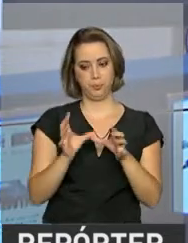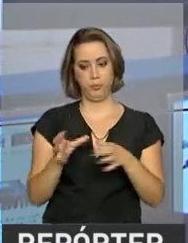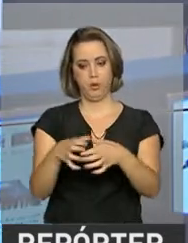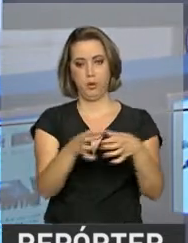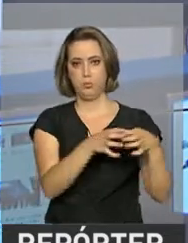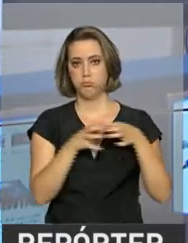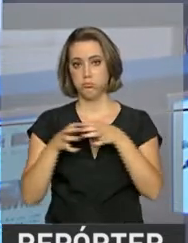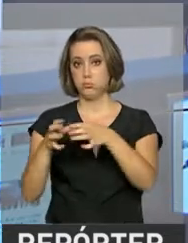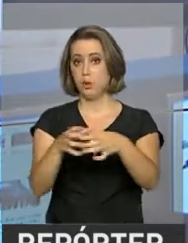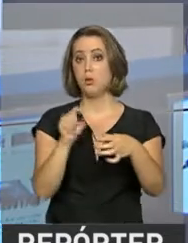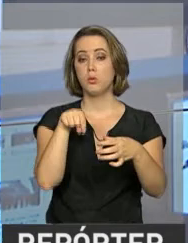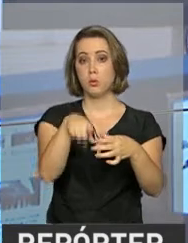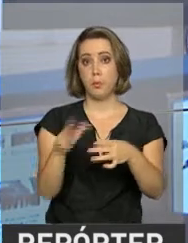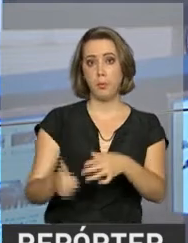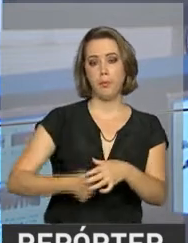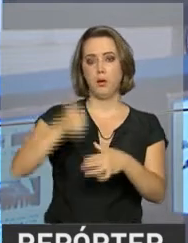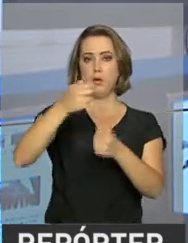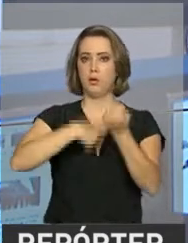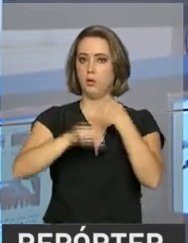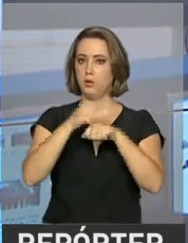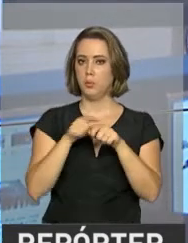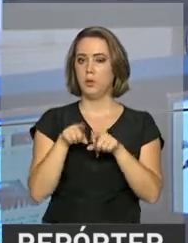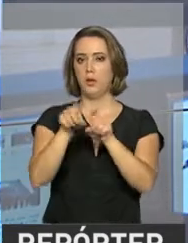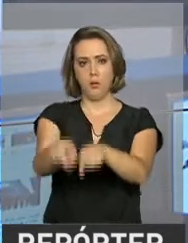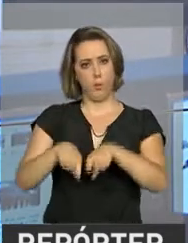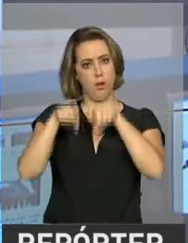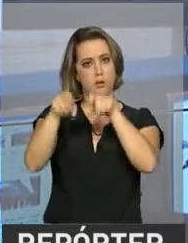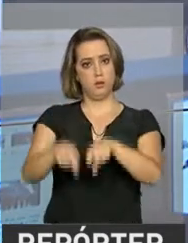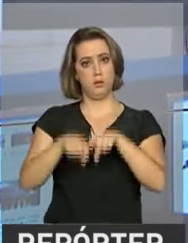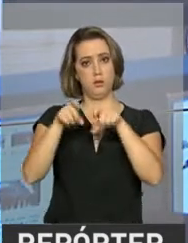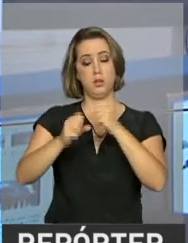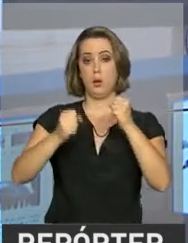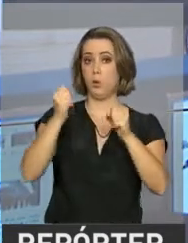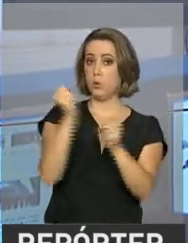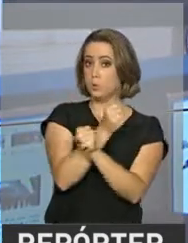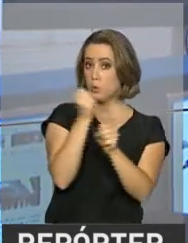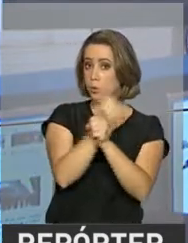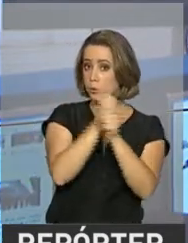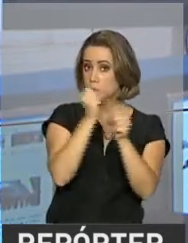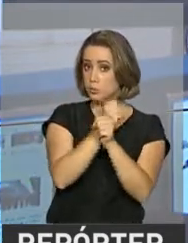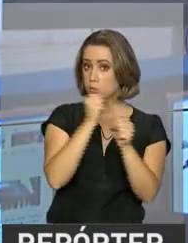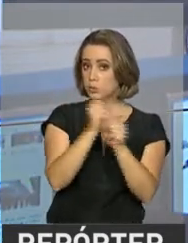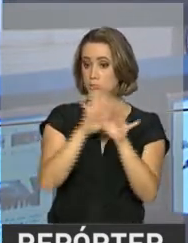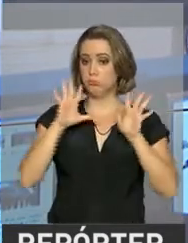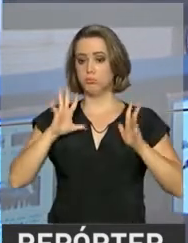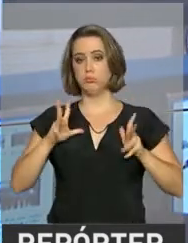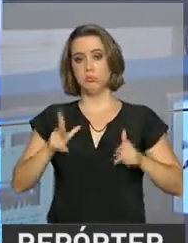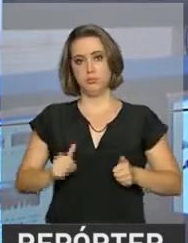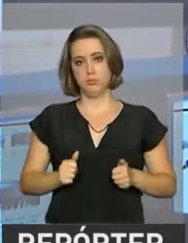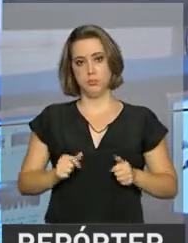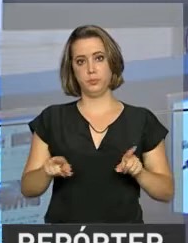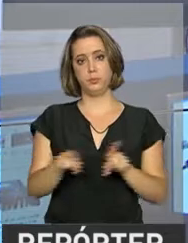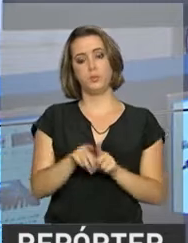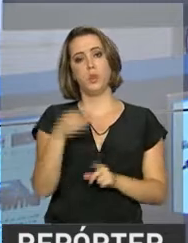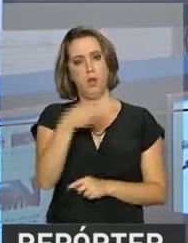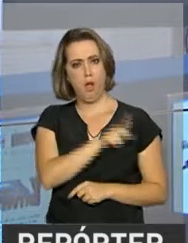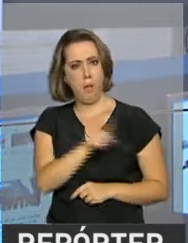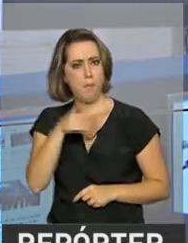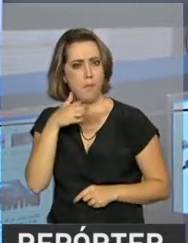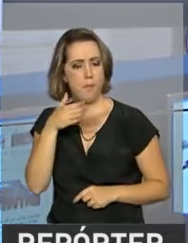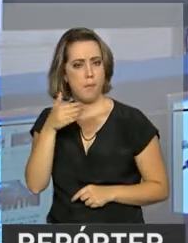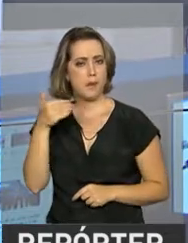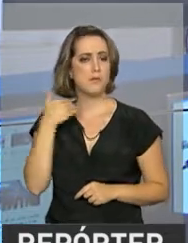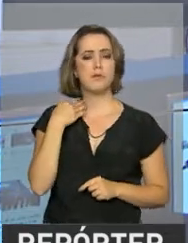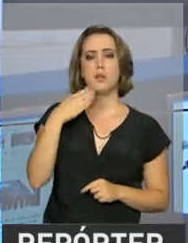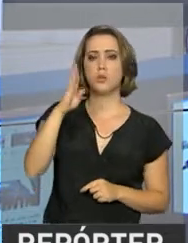da economia neste ano agronegócio infraestrutura e saneamento básico maria silva tânia maria silvia também fez um